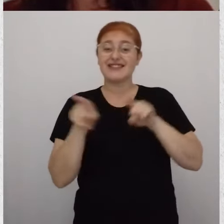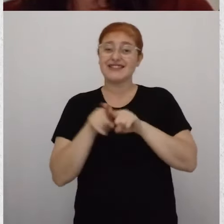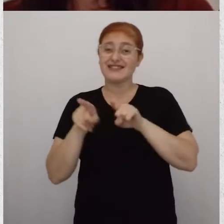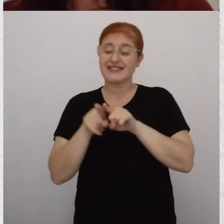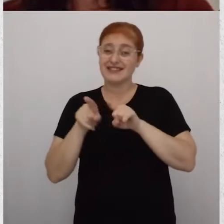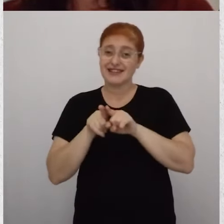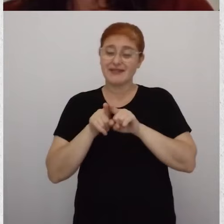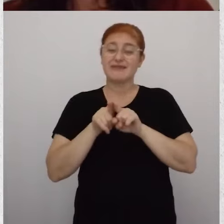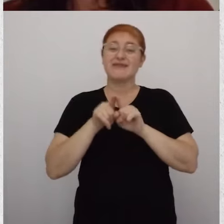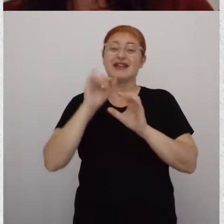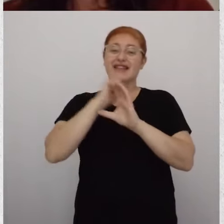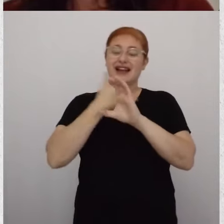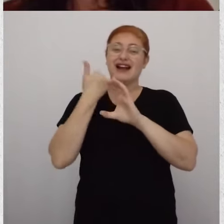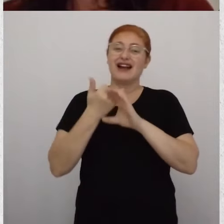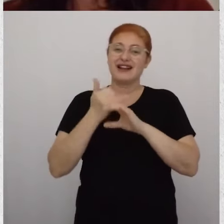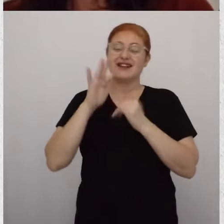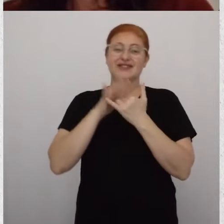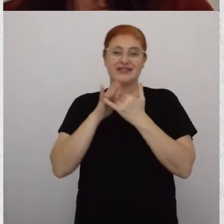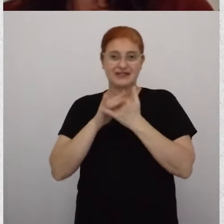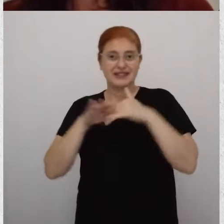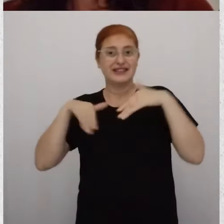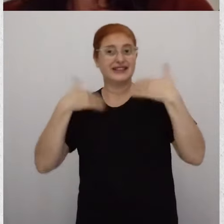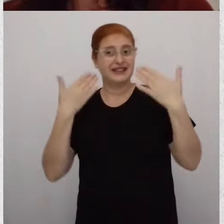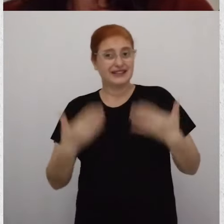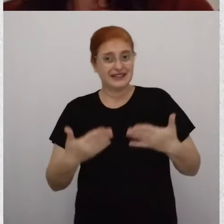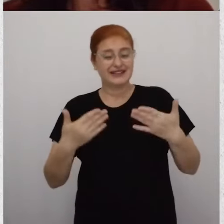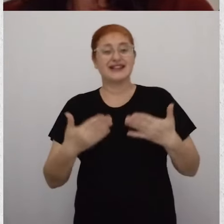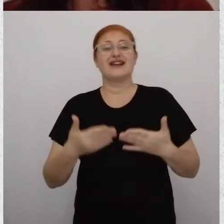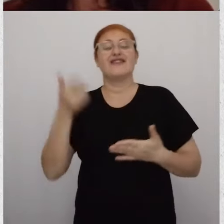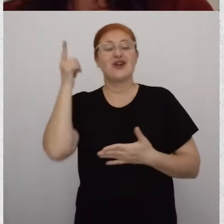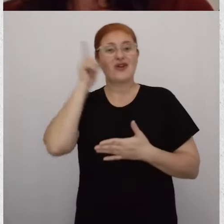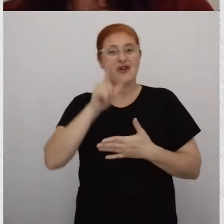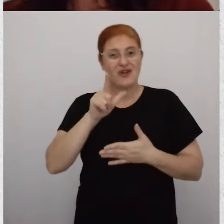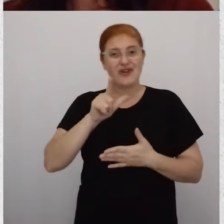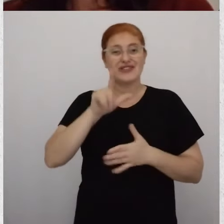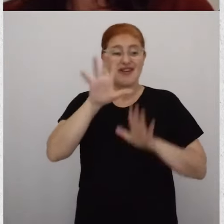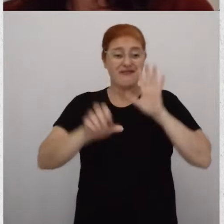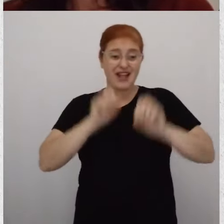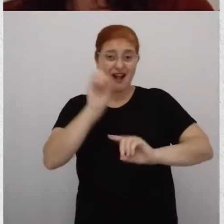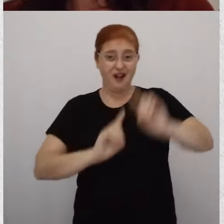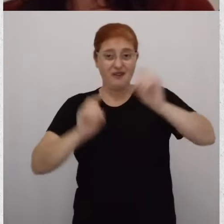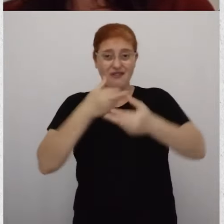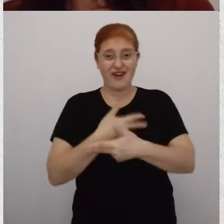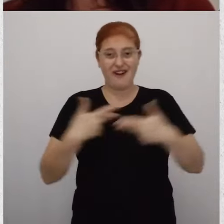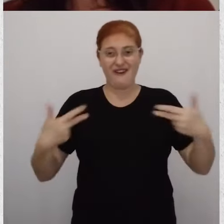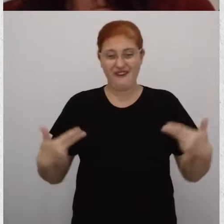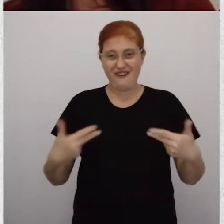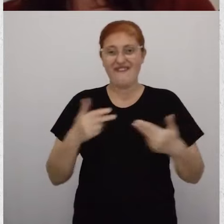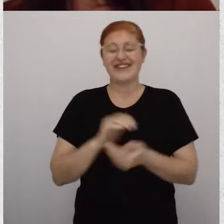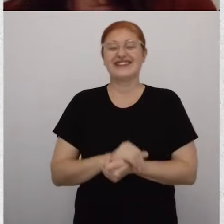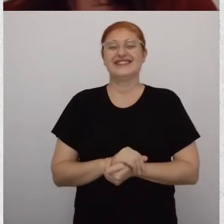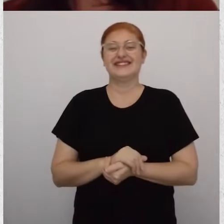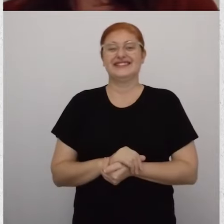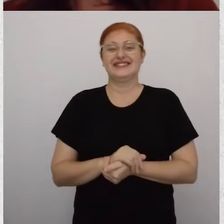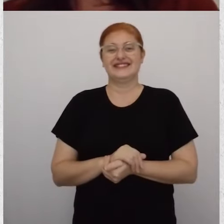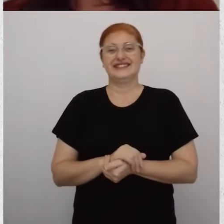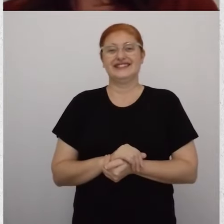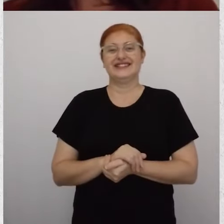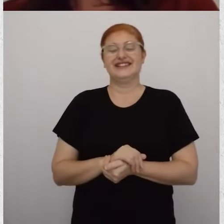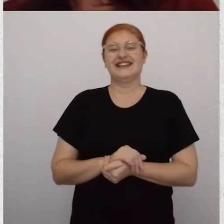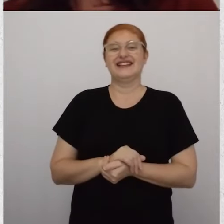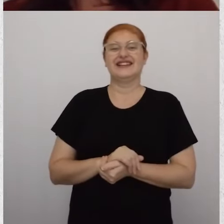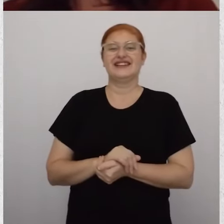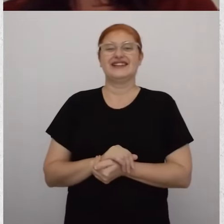também para o canal do YouTube. Então, fiquem ligadas que vai dar para pegar algumas coisas aí com os drops,